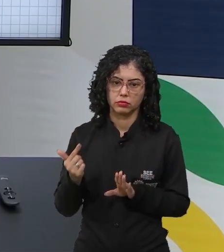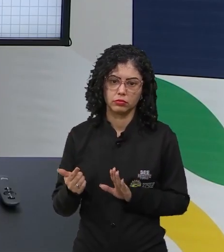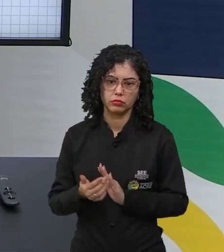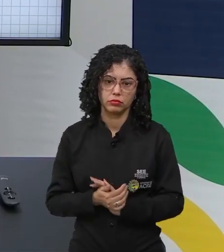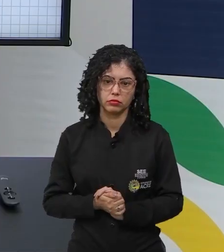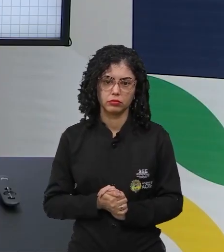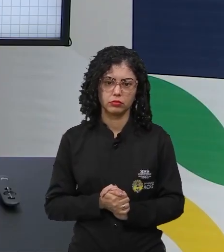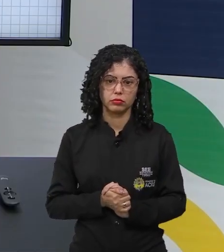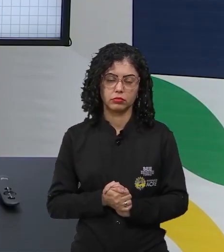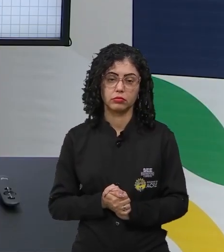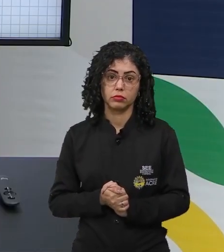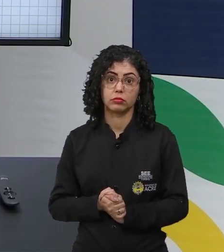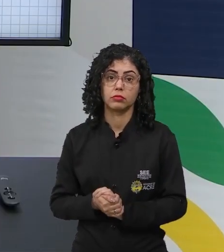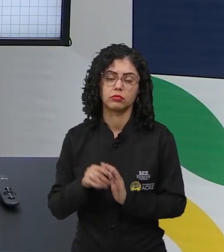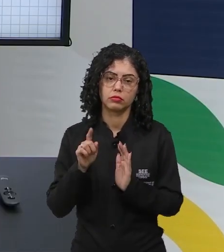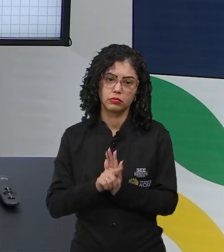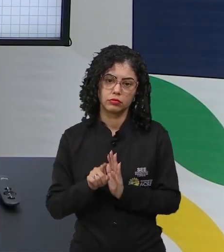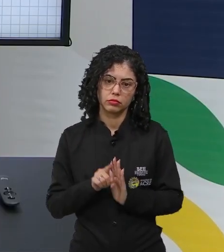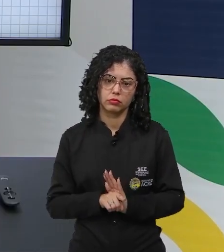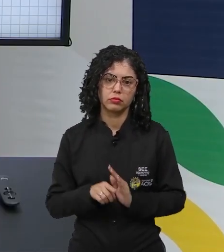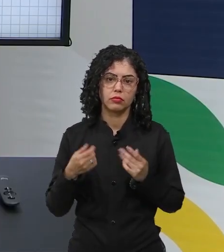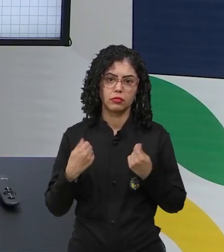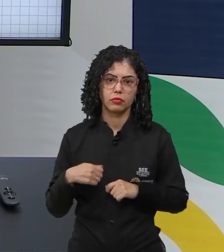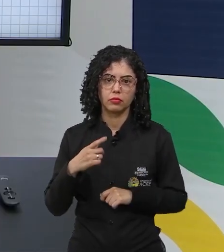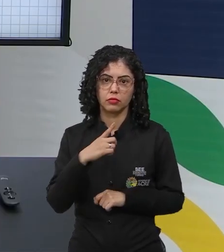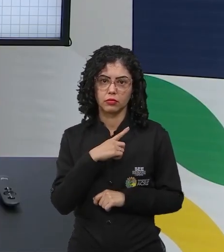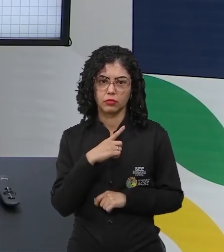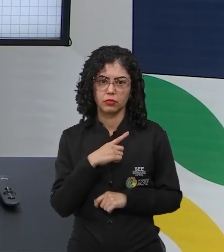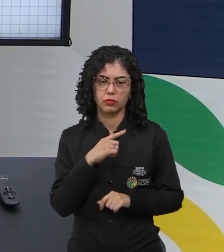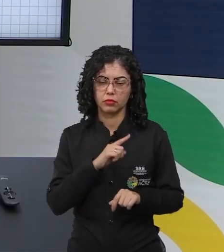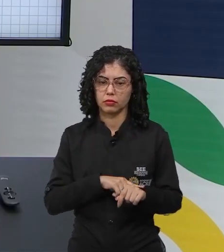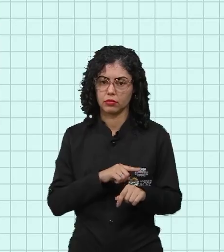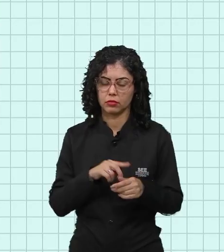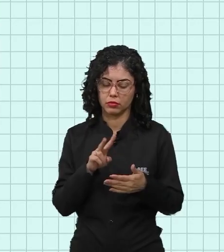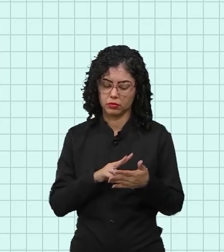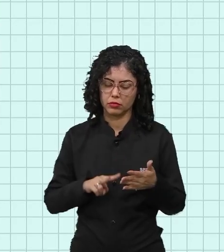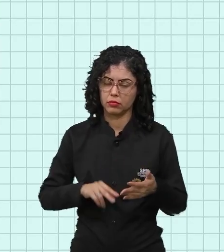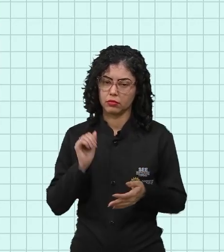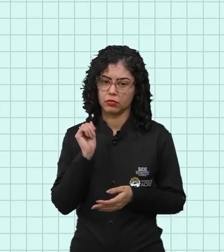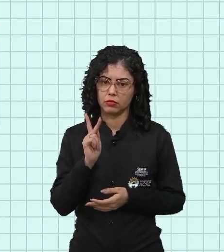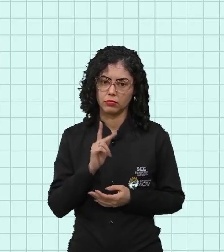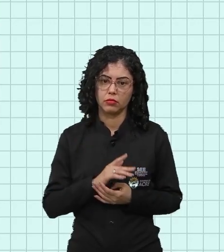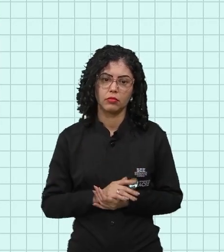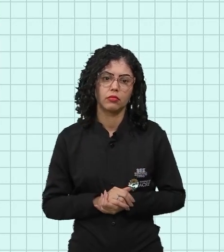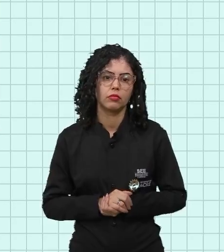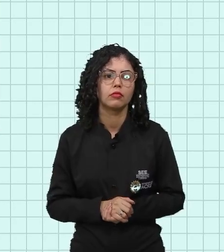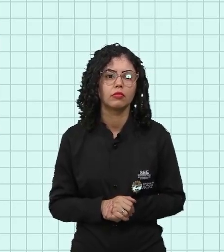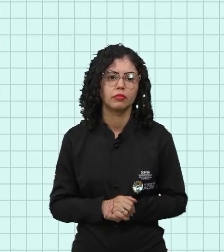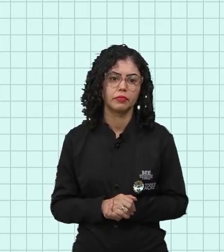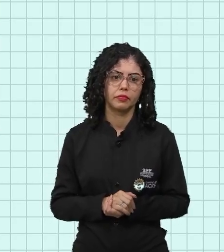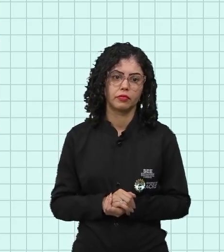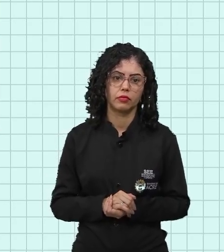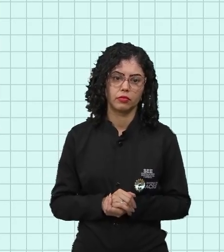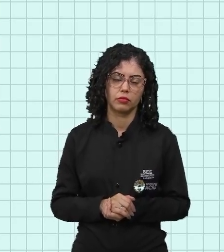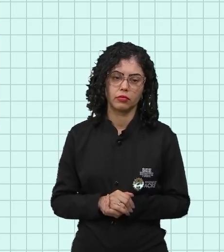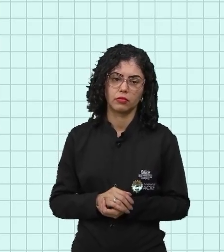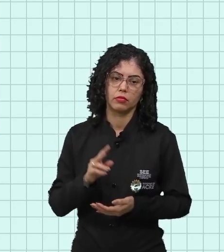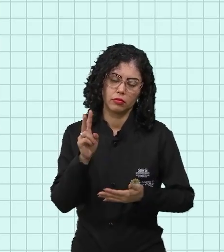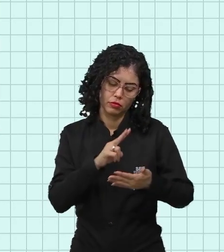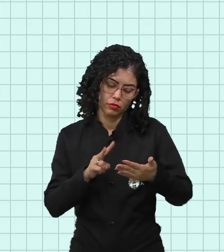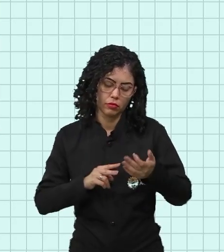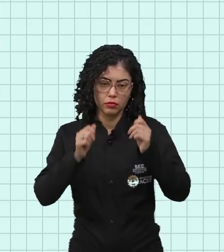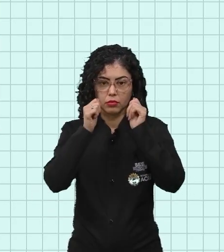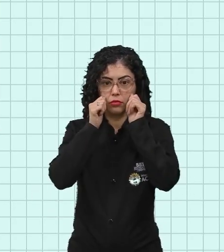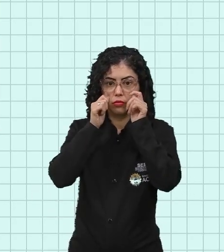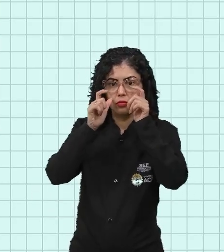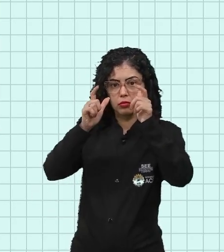Então, é essas perguntas que vocês precisam ter na hora da leitura, certo? Então, a dica é: leia com atenção